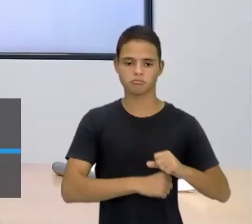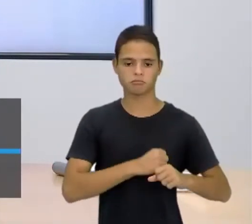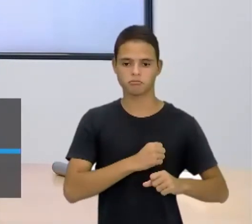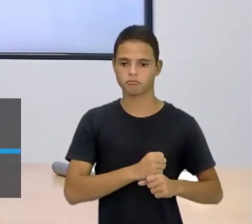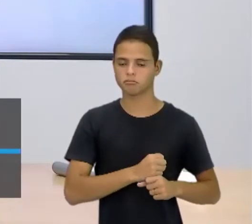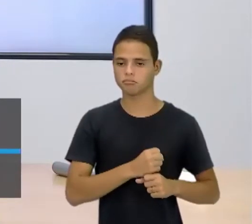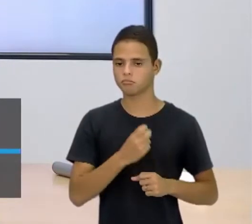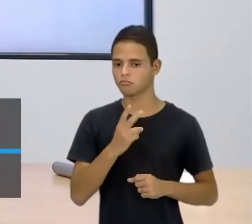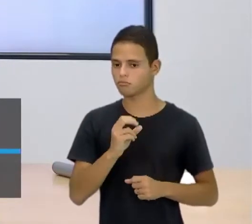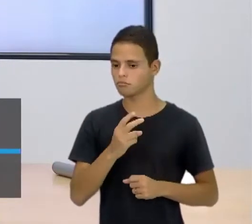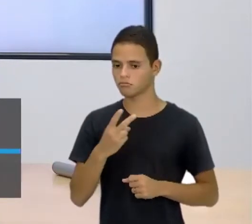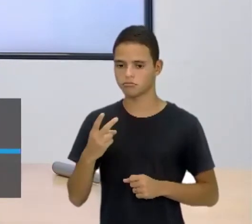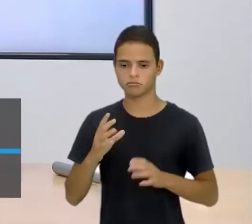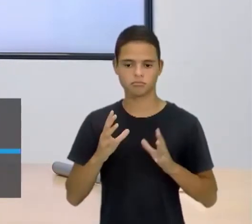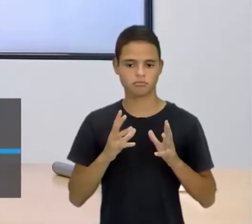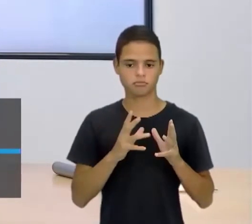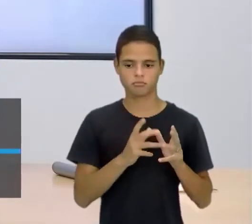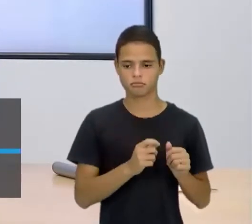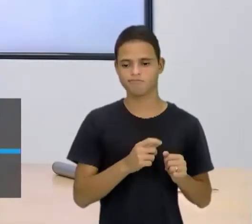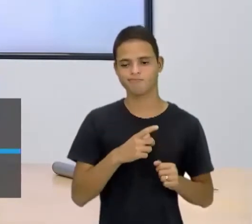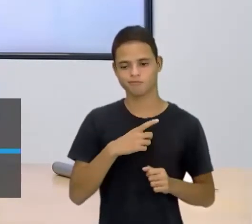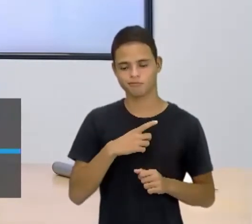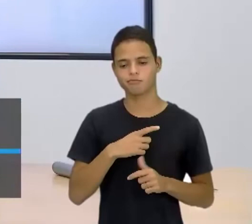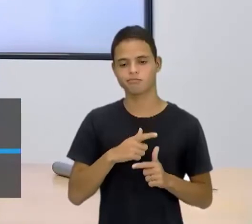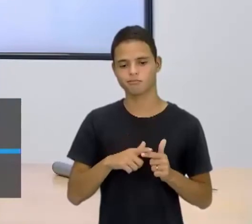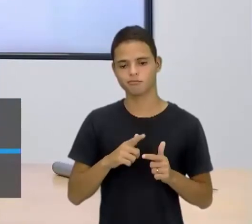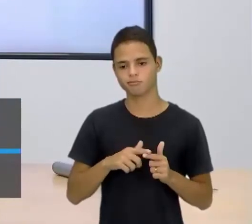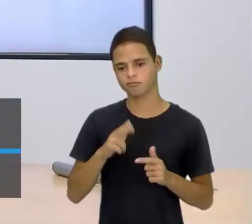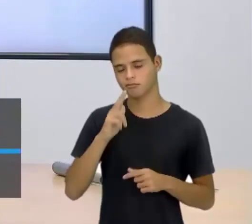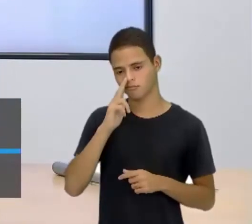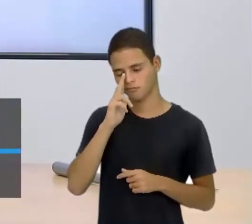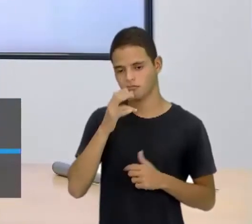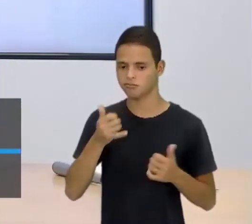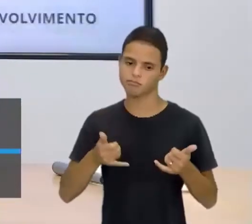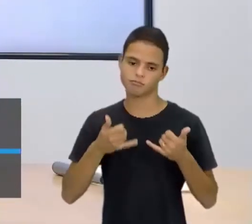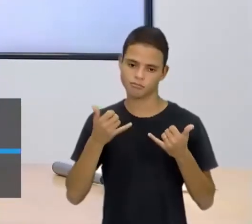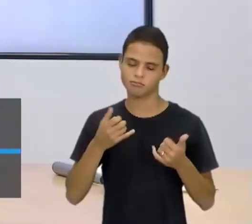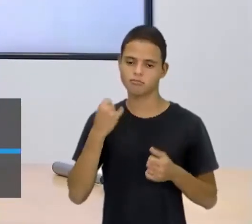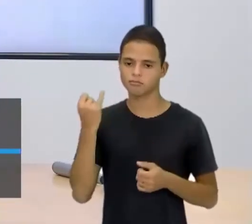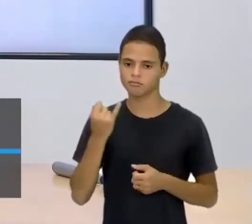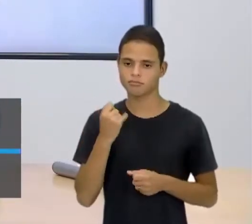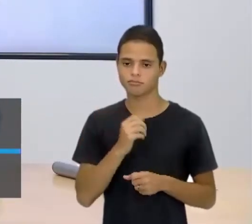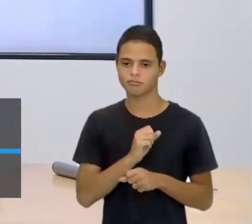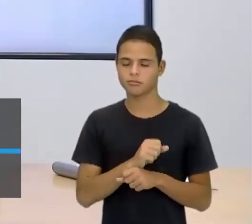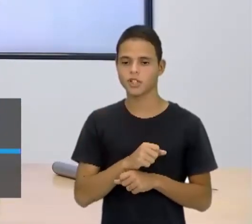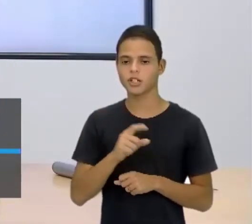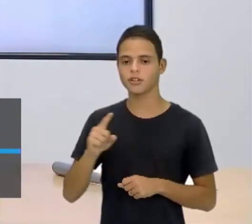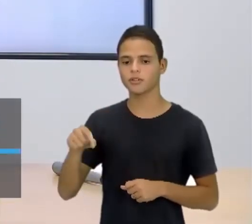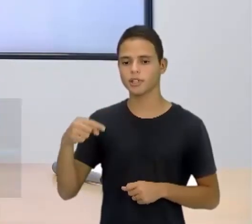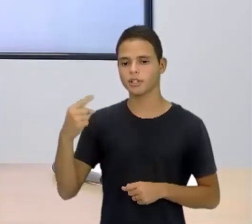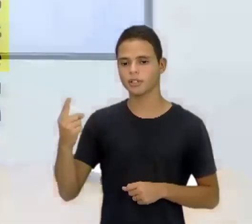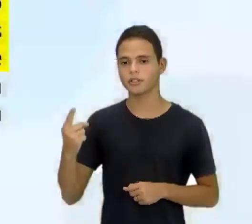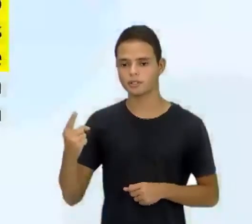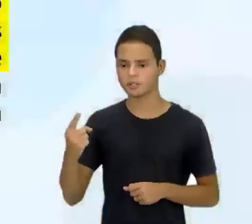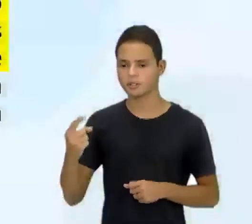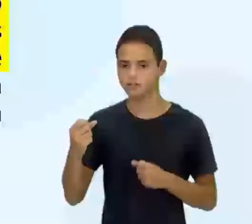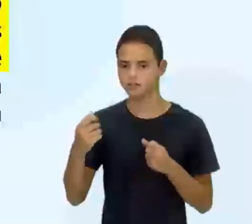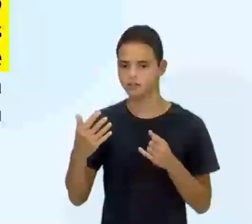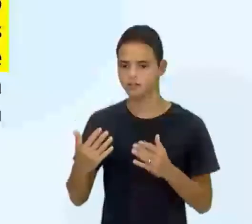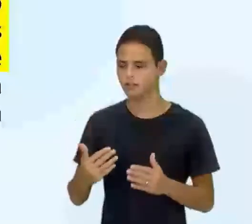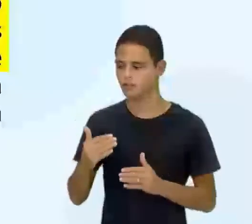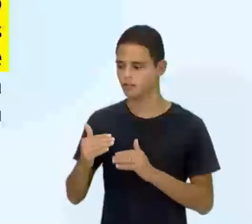um problema, né? Então, essa informação é muito válida. Aí, na sequência, então, como eu mencionei, esse é o